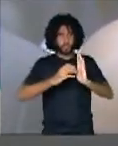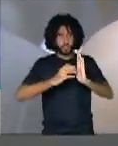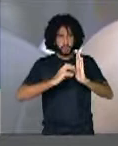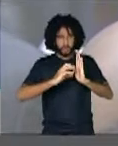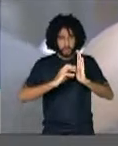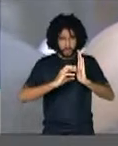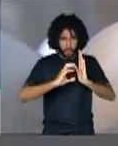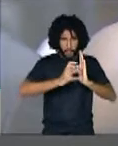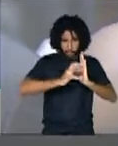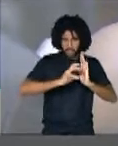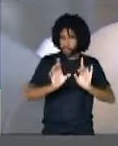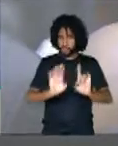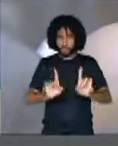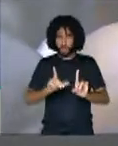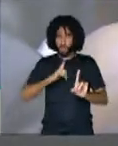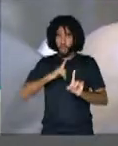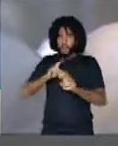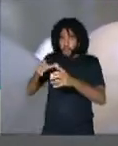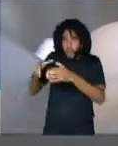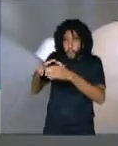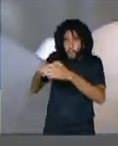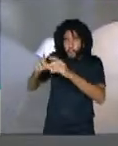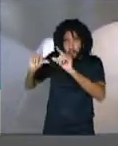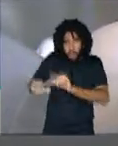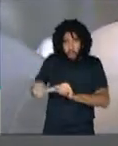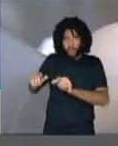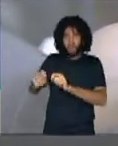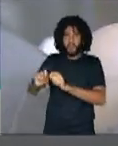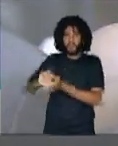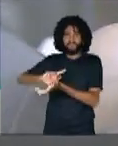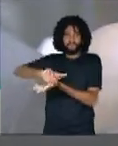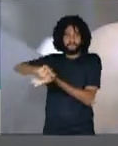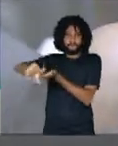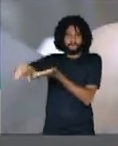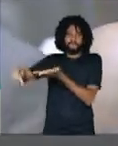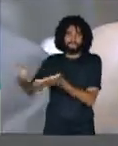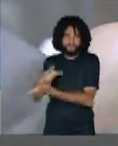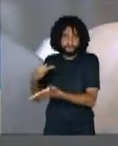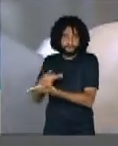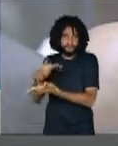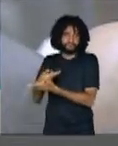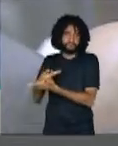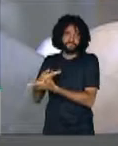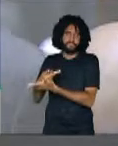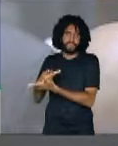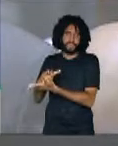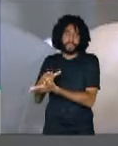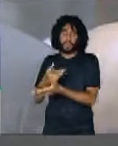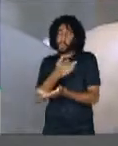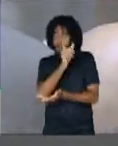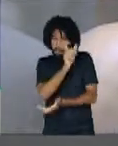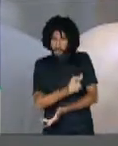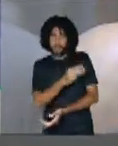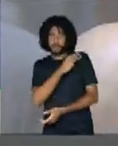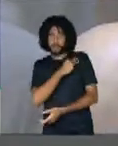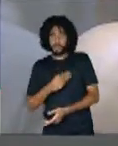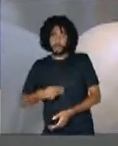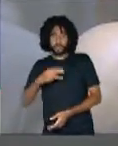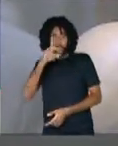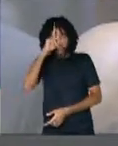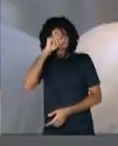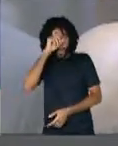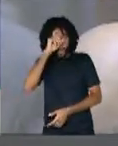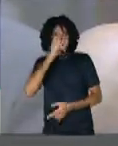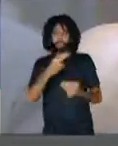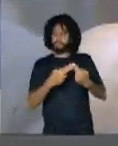uma minoria da Casa fez um verdadeiro show de horrores naquela audiência com o ministro Moro, que foi extremamente paciente, só saindo